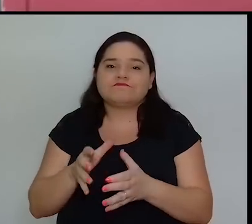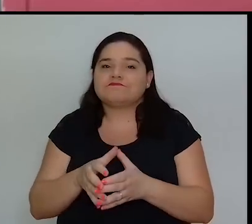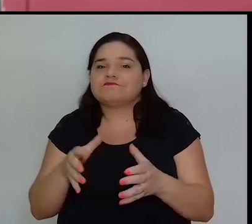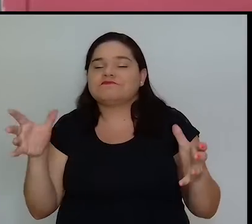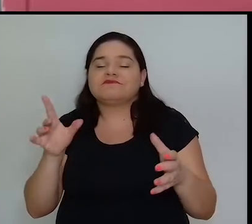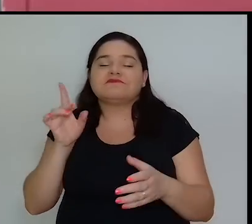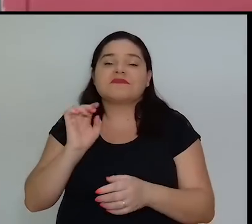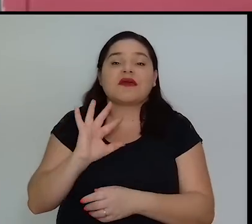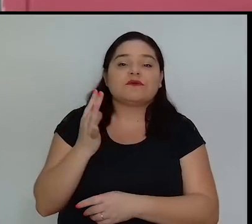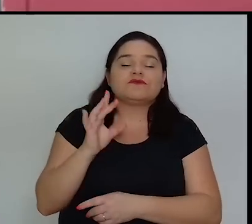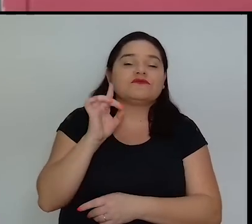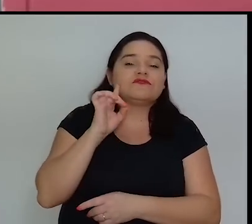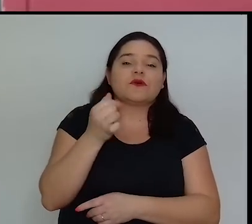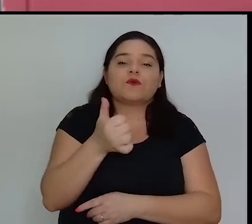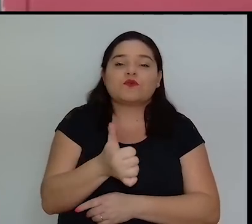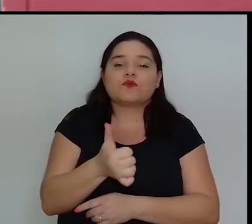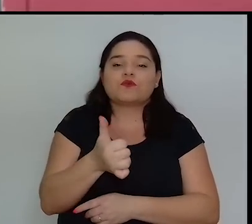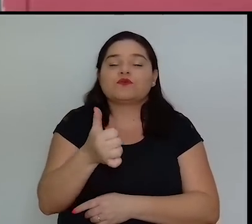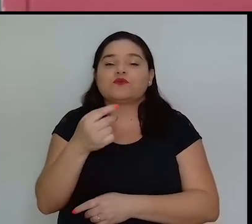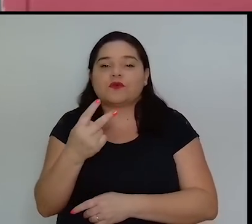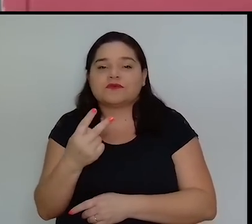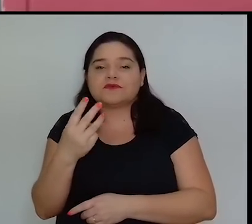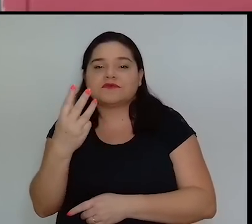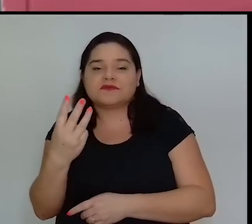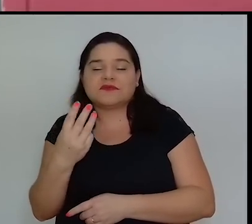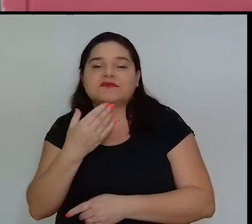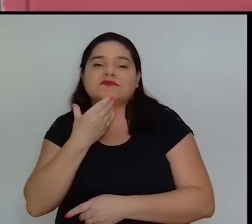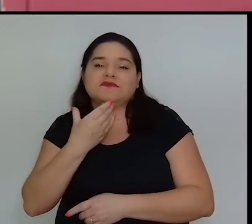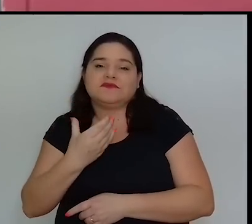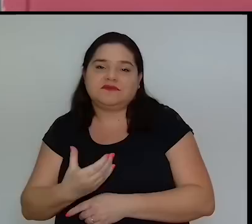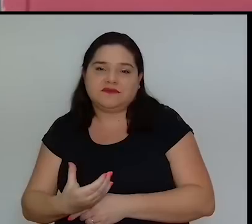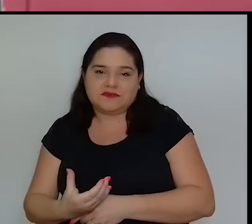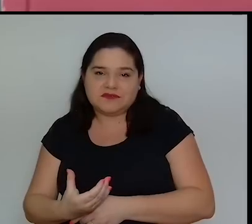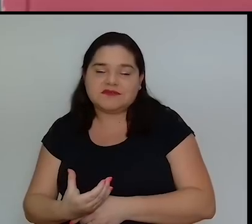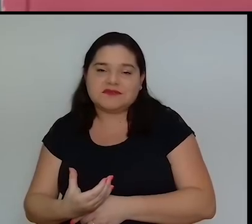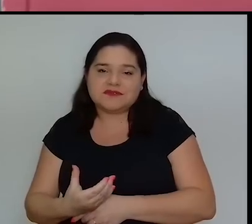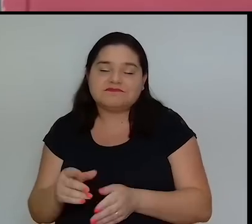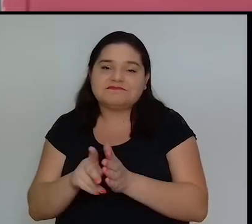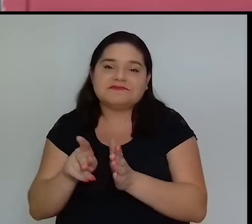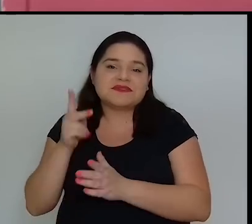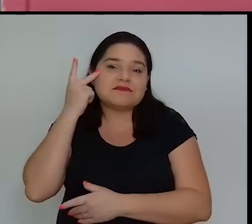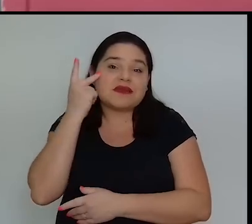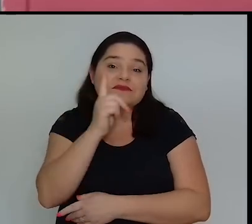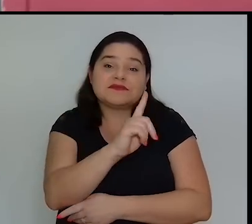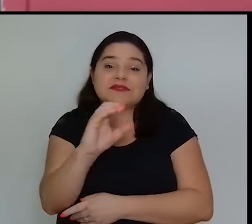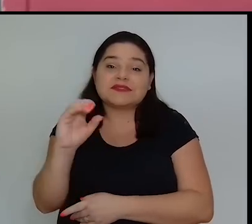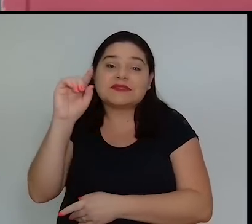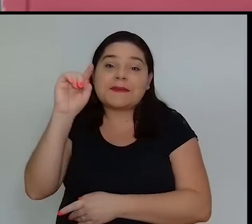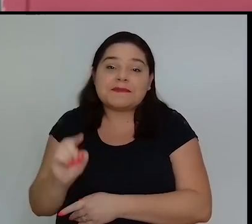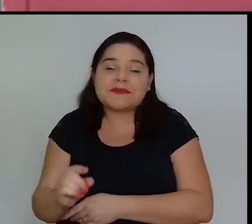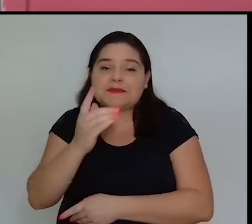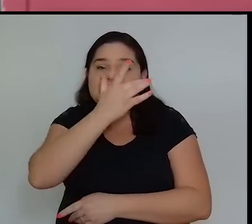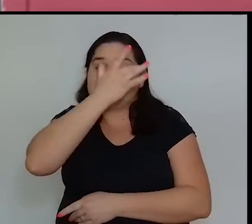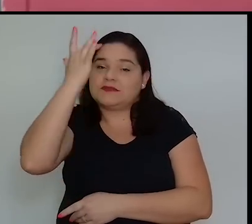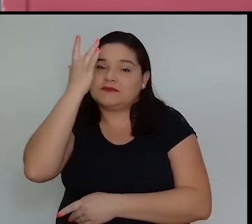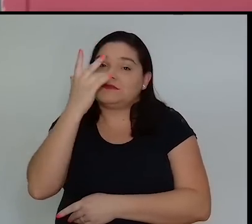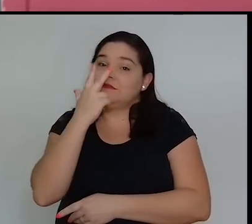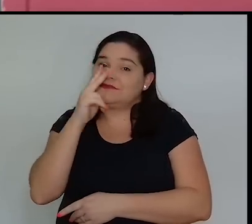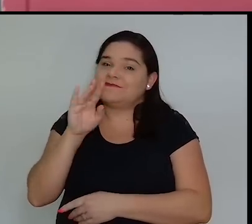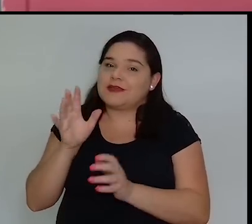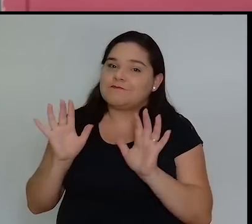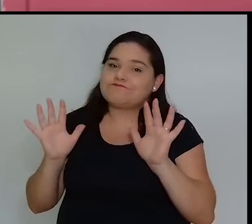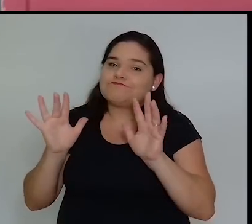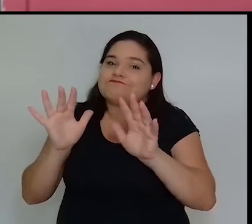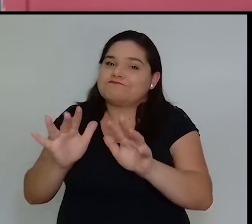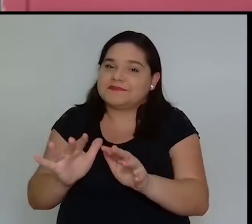no dia 1 2 3 de de São Paulo na Expo Center Norte para 100 mil pessoas que a nossa expectativa E aí